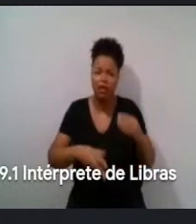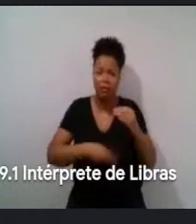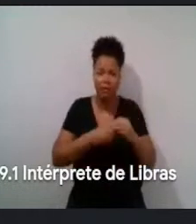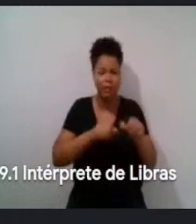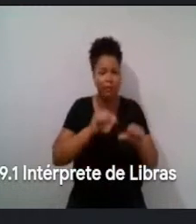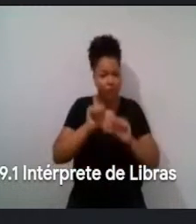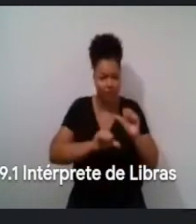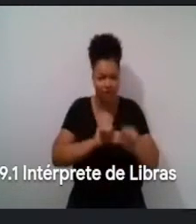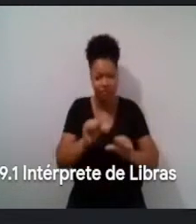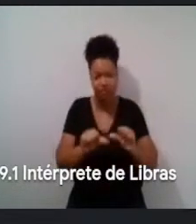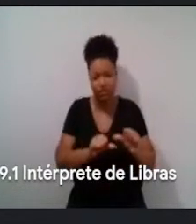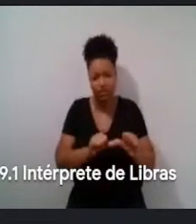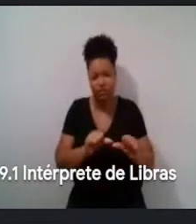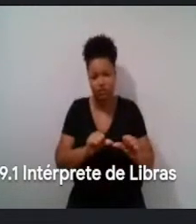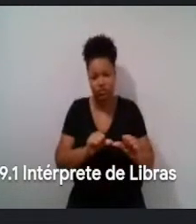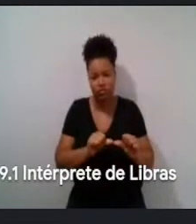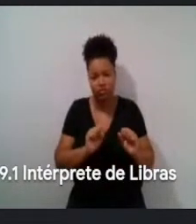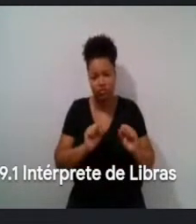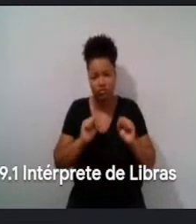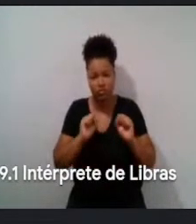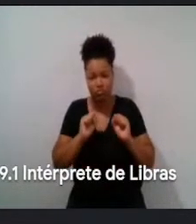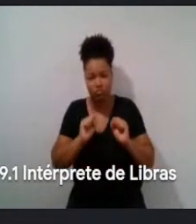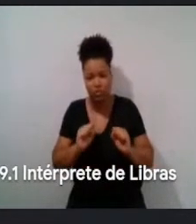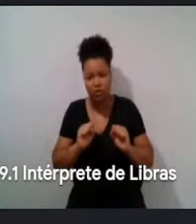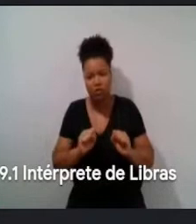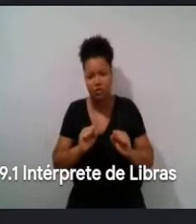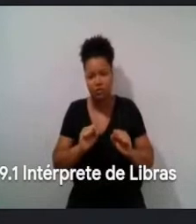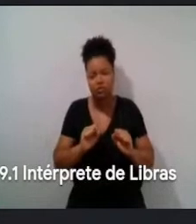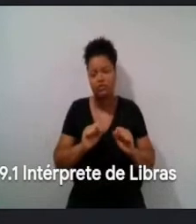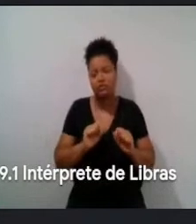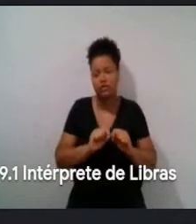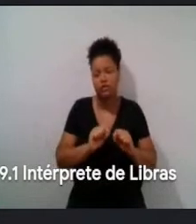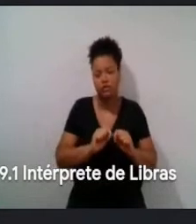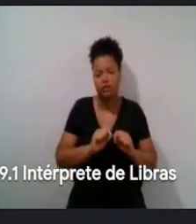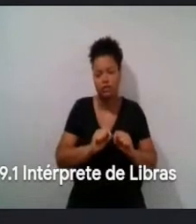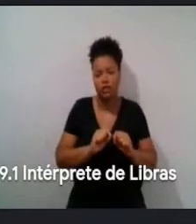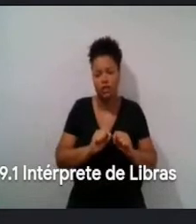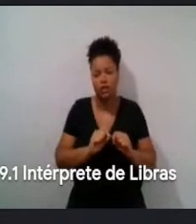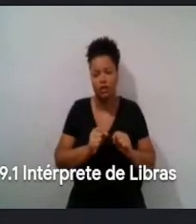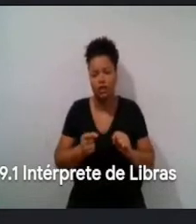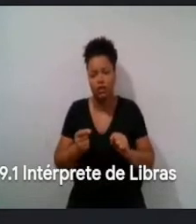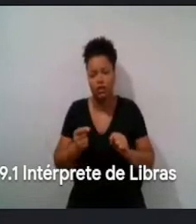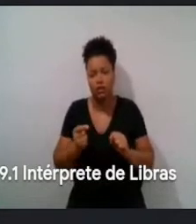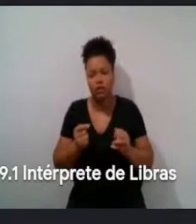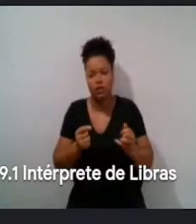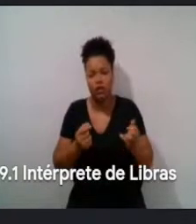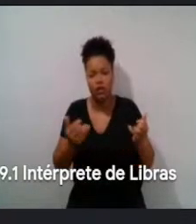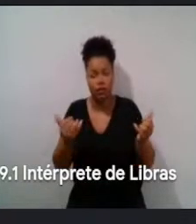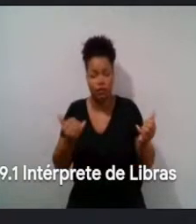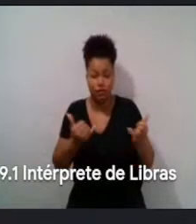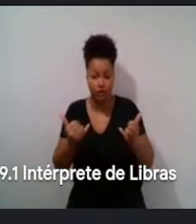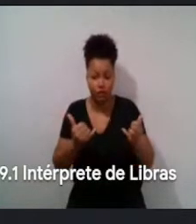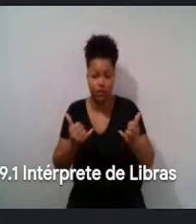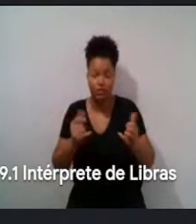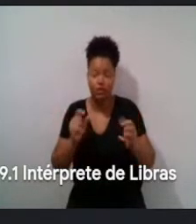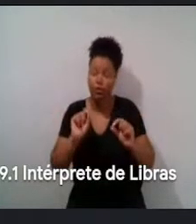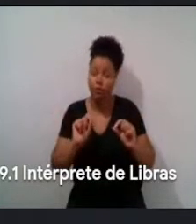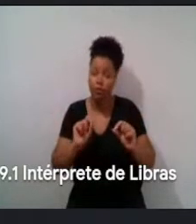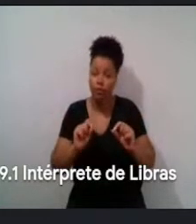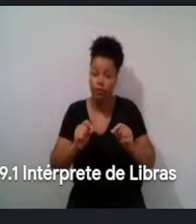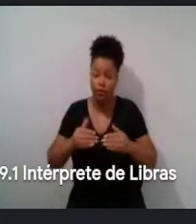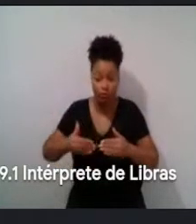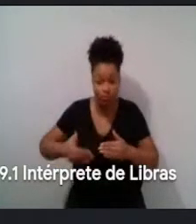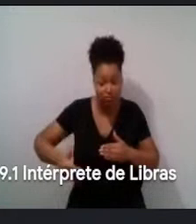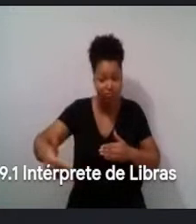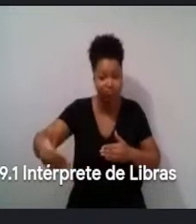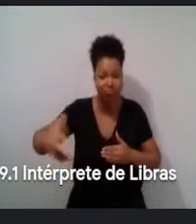modificação, podemos fazer posteriormente, com a informação que o que nos espera é a pausa de